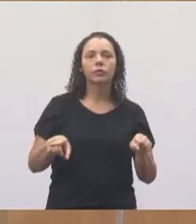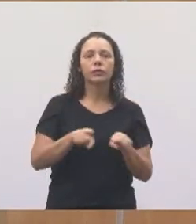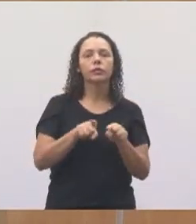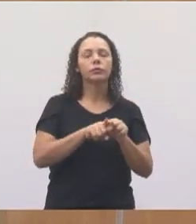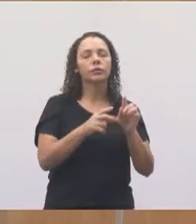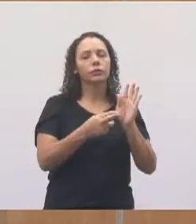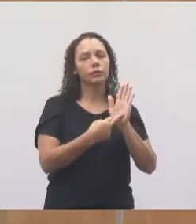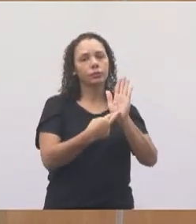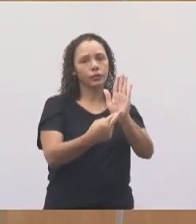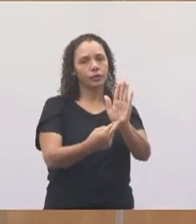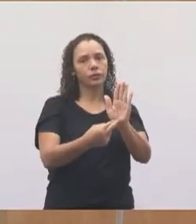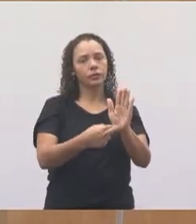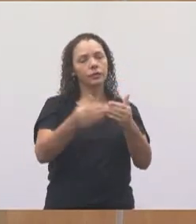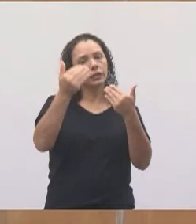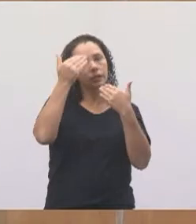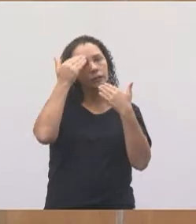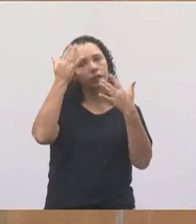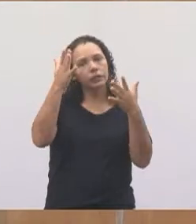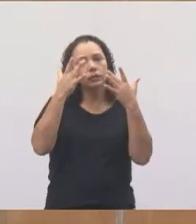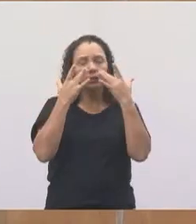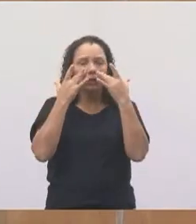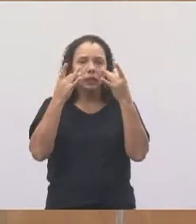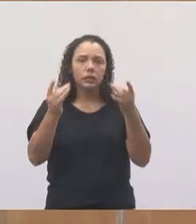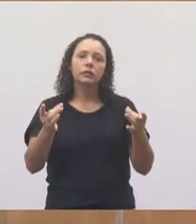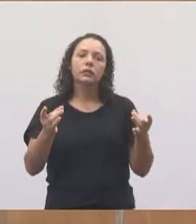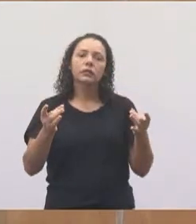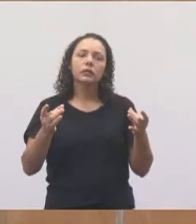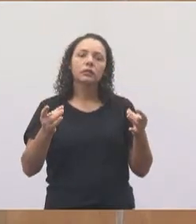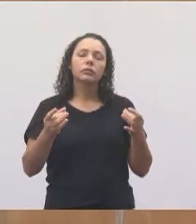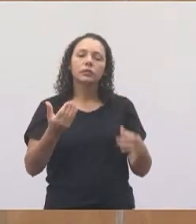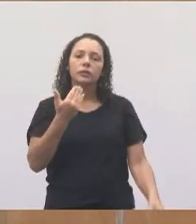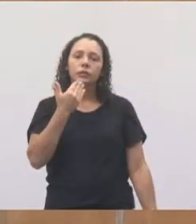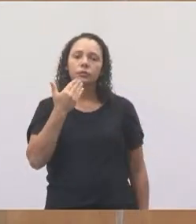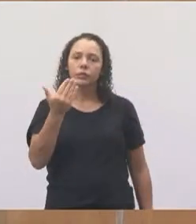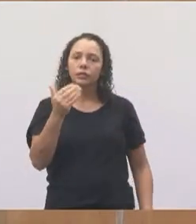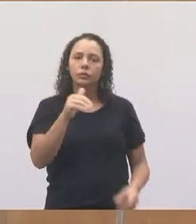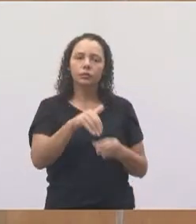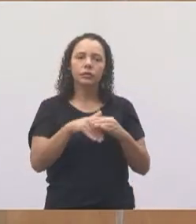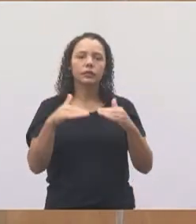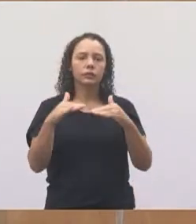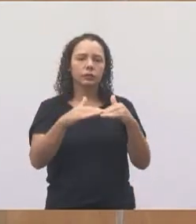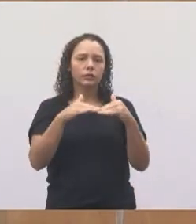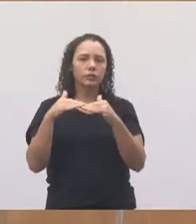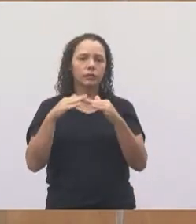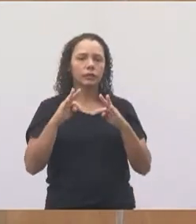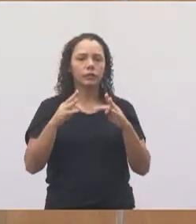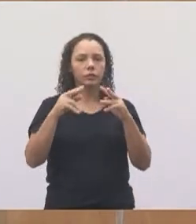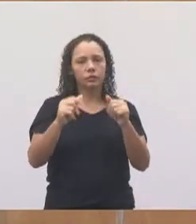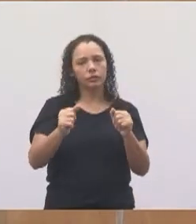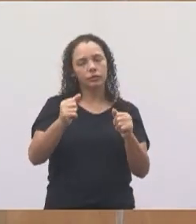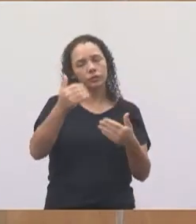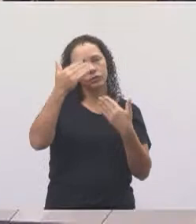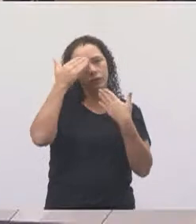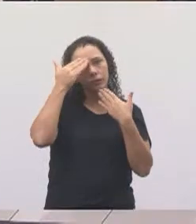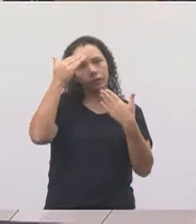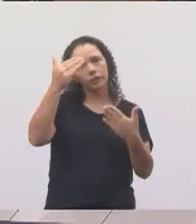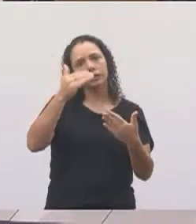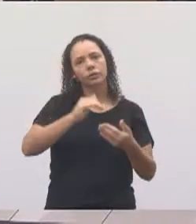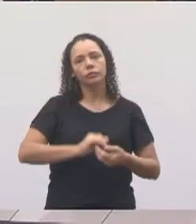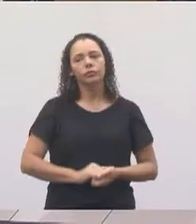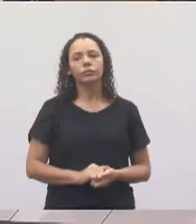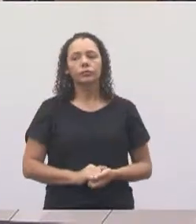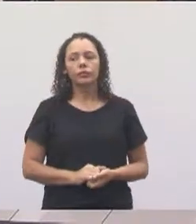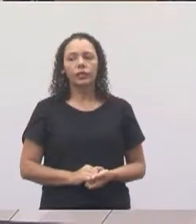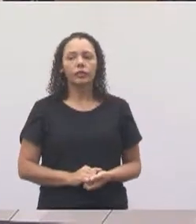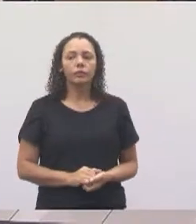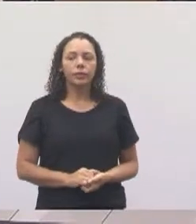representantes. Quero agradecer a atenção e aqui pedir a votação favorável de todos. Muito obrigado. O